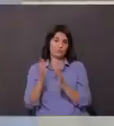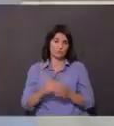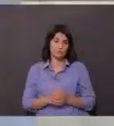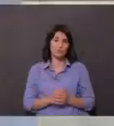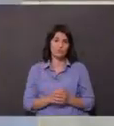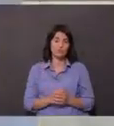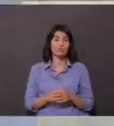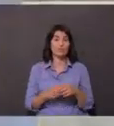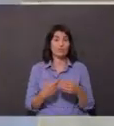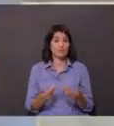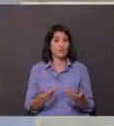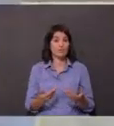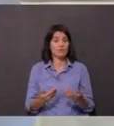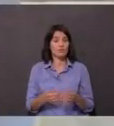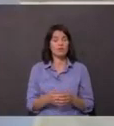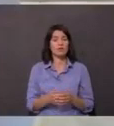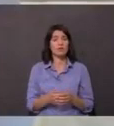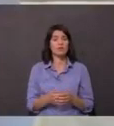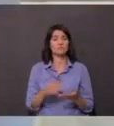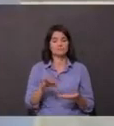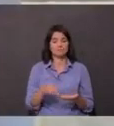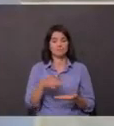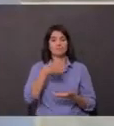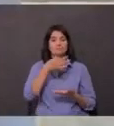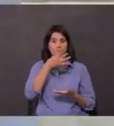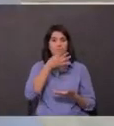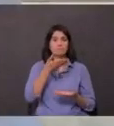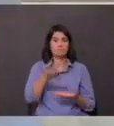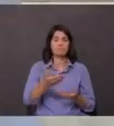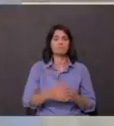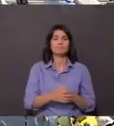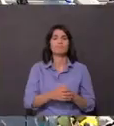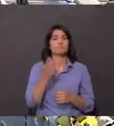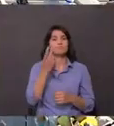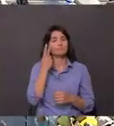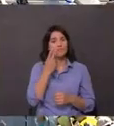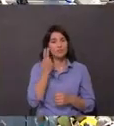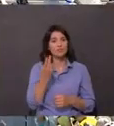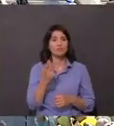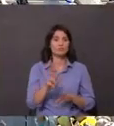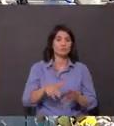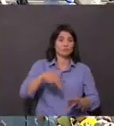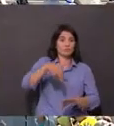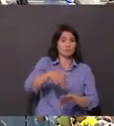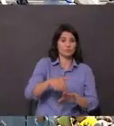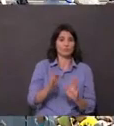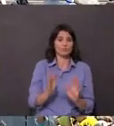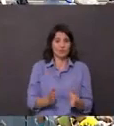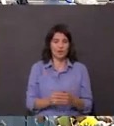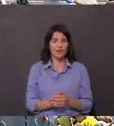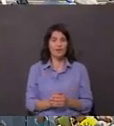Agora, na hóstia consagrada, vivo e ressuscitado, Ele